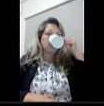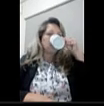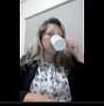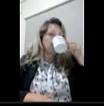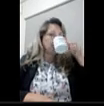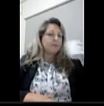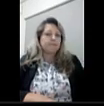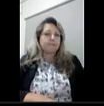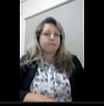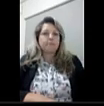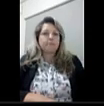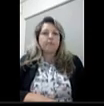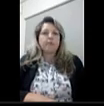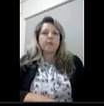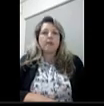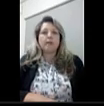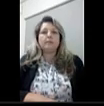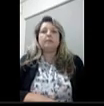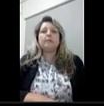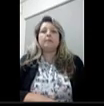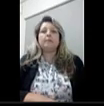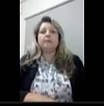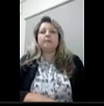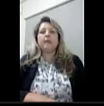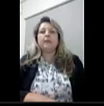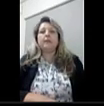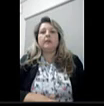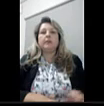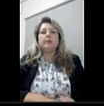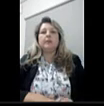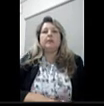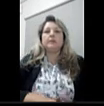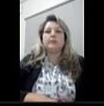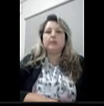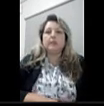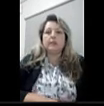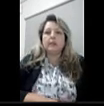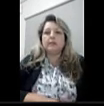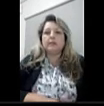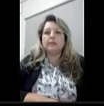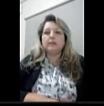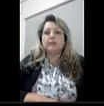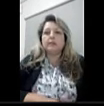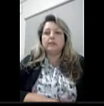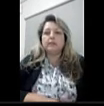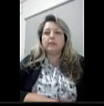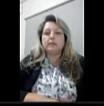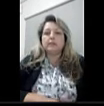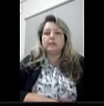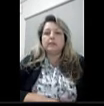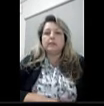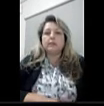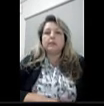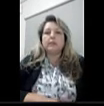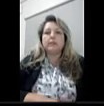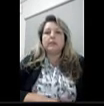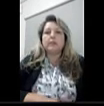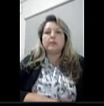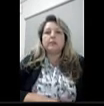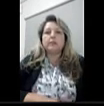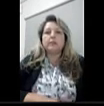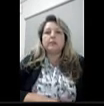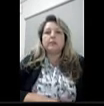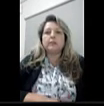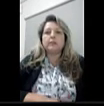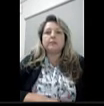e aí a mesma coisa acontece em atividades de brincadeira de teatro então quando a gente brinca de teatro com a criança